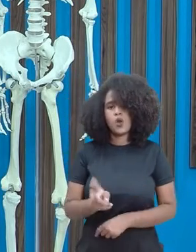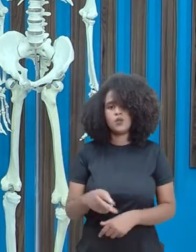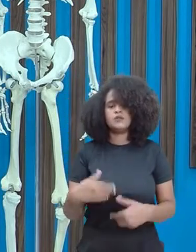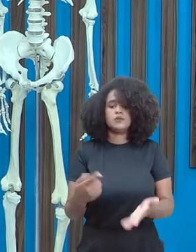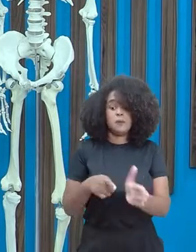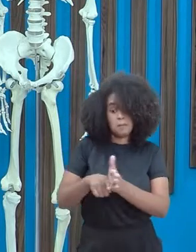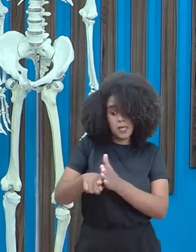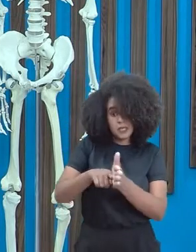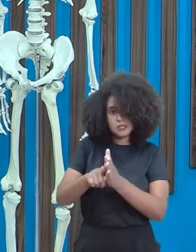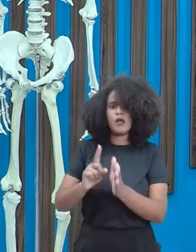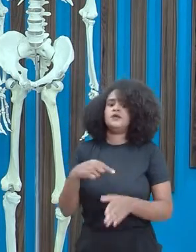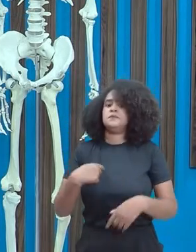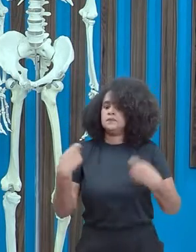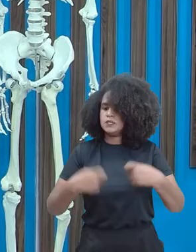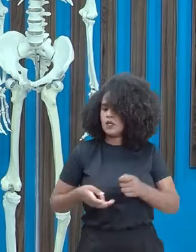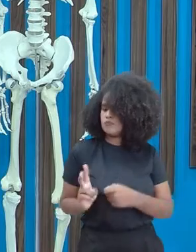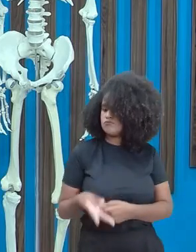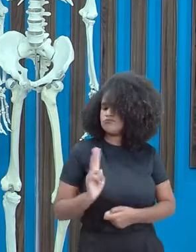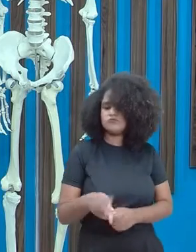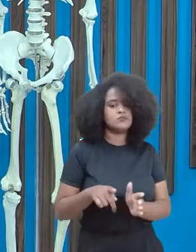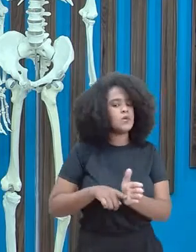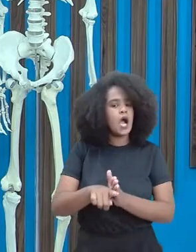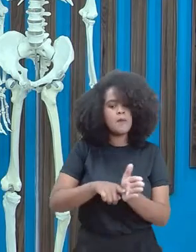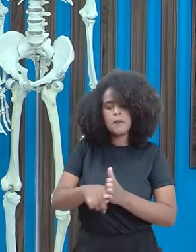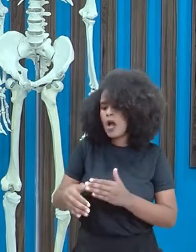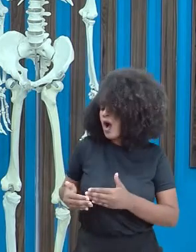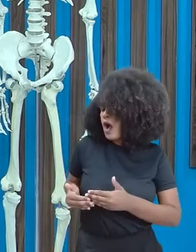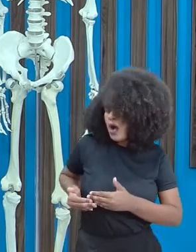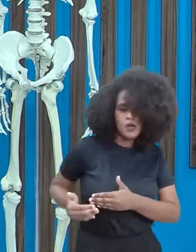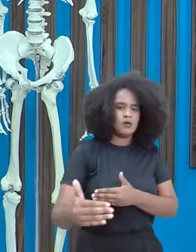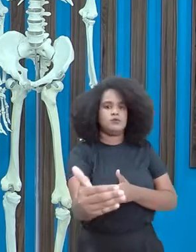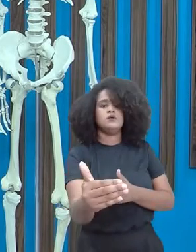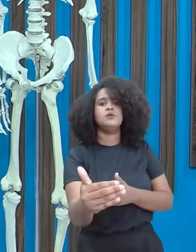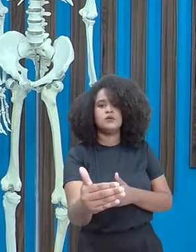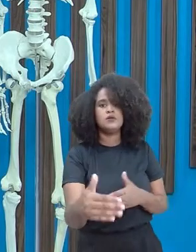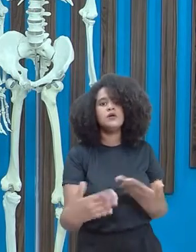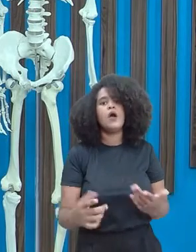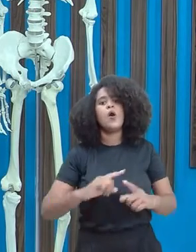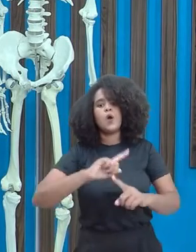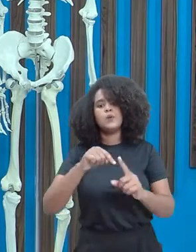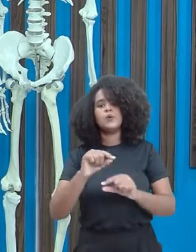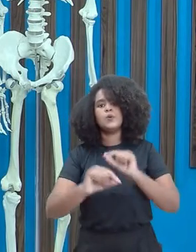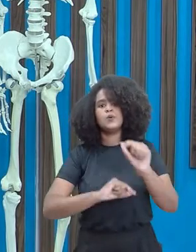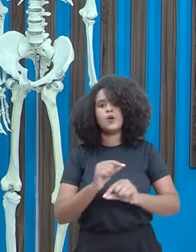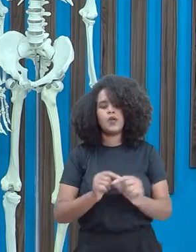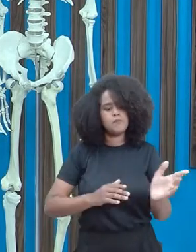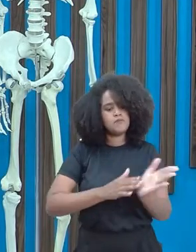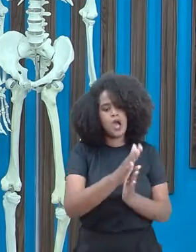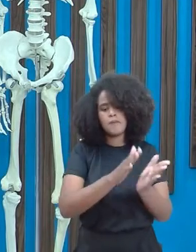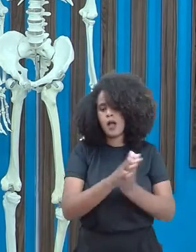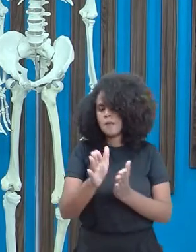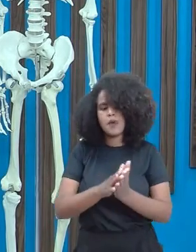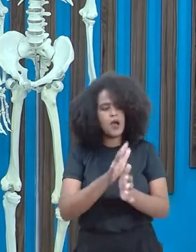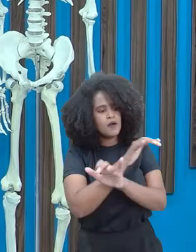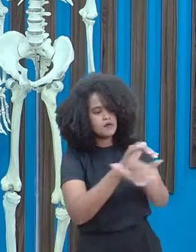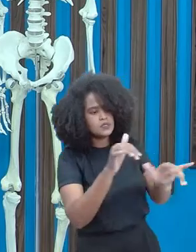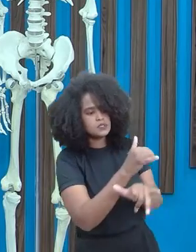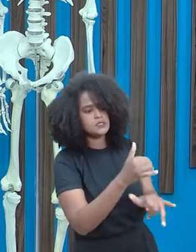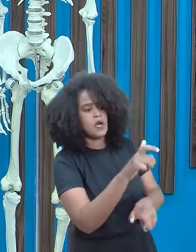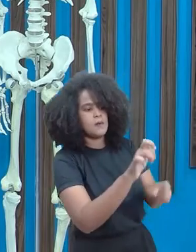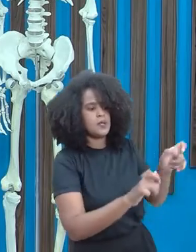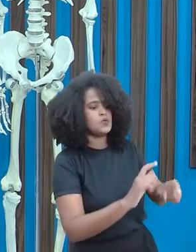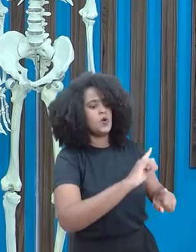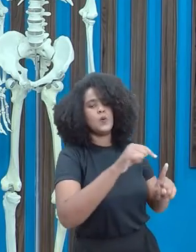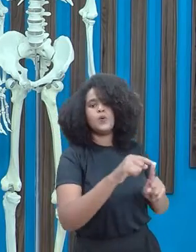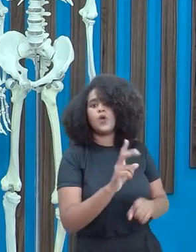em pesquisa, a gente é para continuar mesmo, viu? É para deixar a nossa pesquisa aí para publicar para os seus amigos, falar para os seus amigos para poder